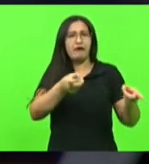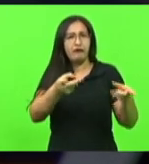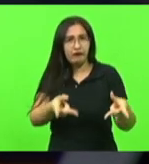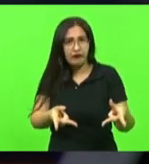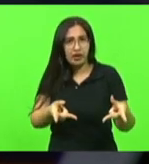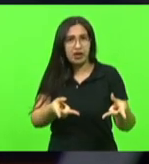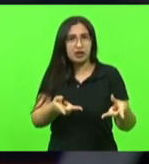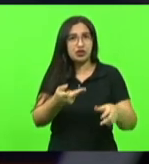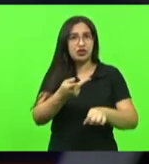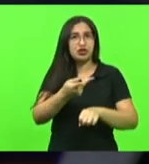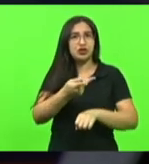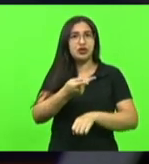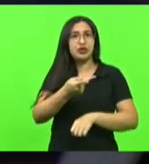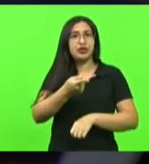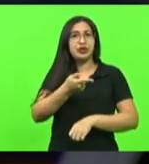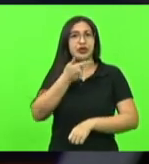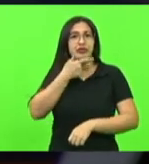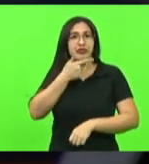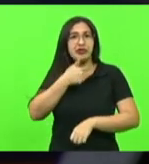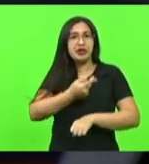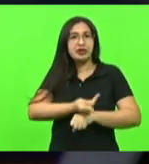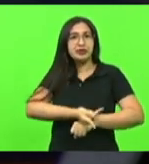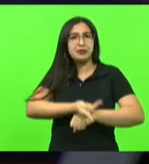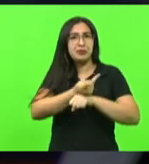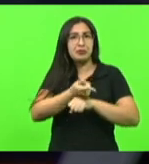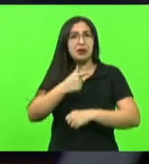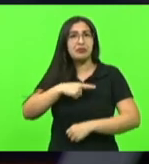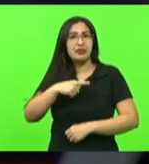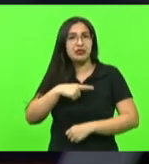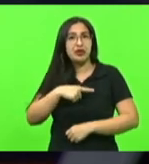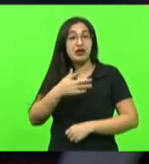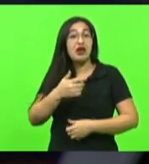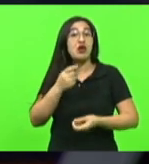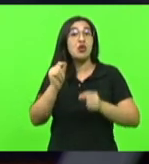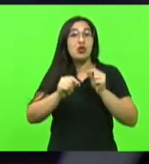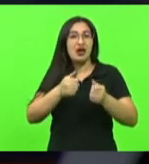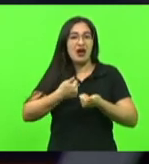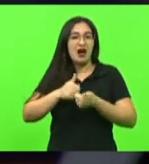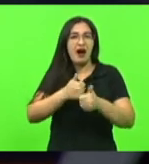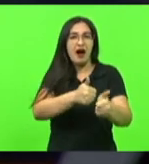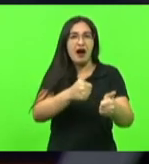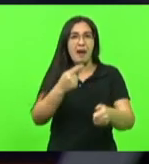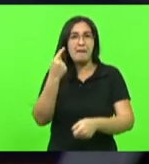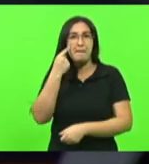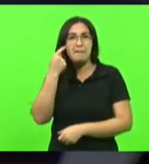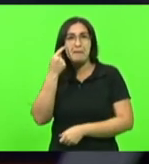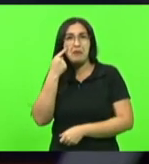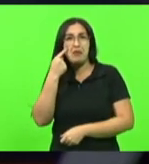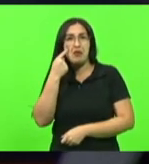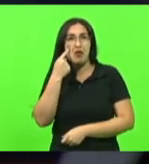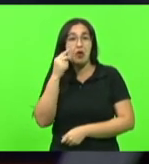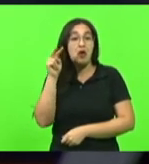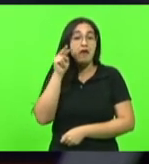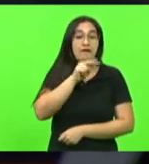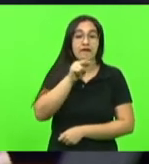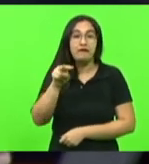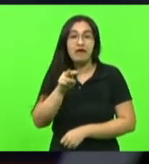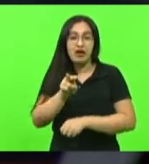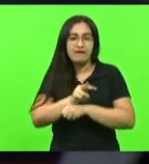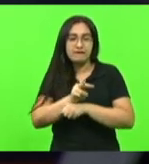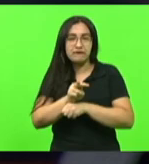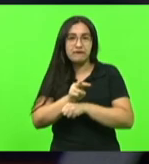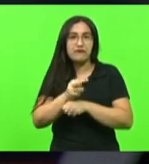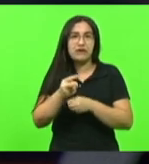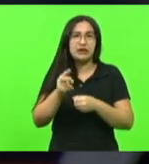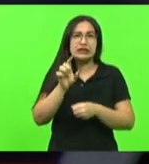premiado, ele é perseguido, tem que olhar a bagagem dele, se ele não está levando alguma coisa, porque ele